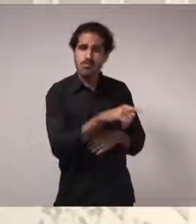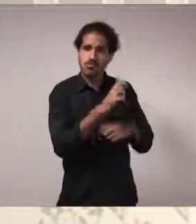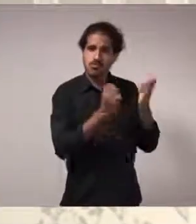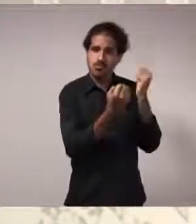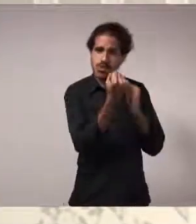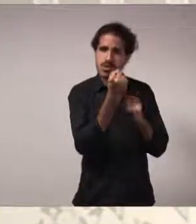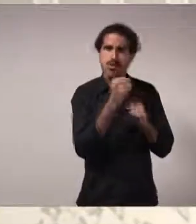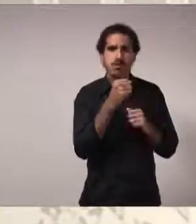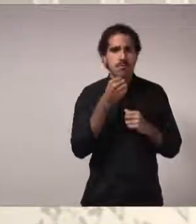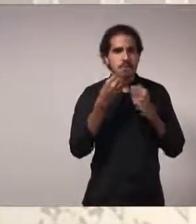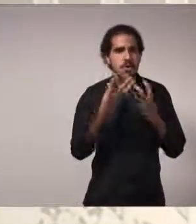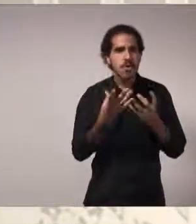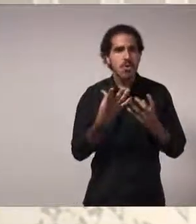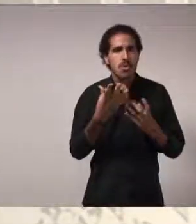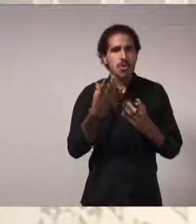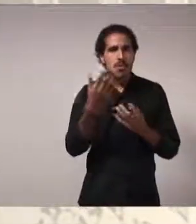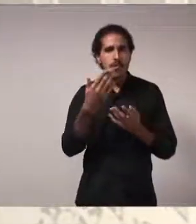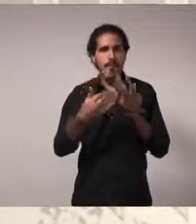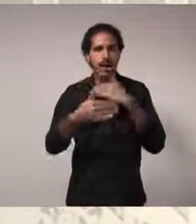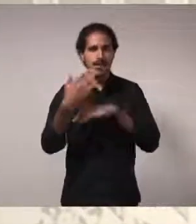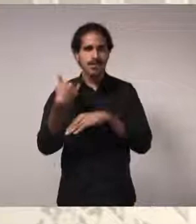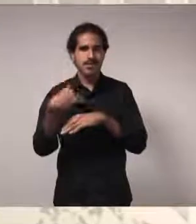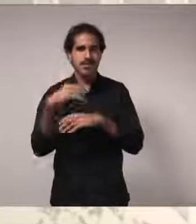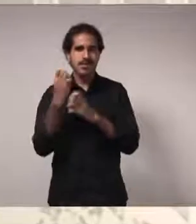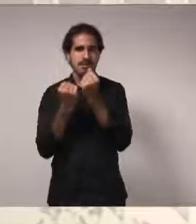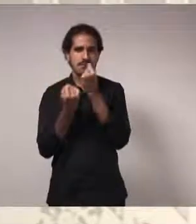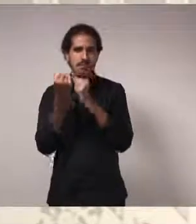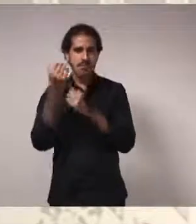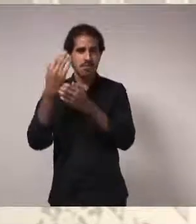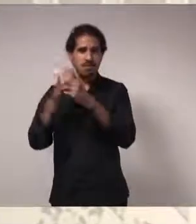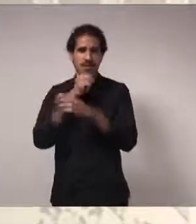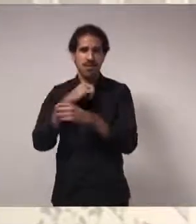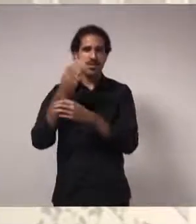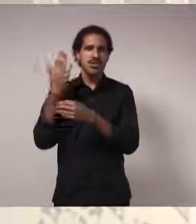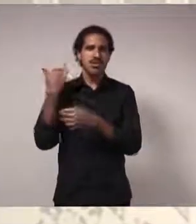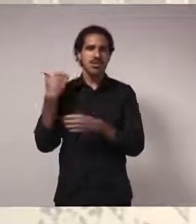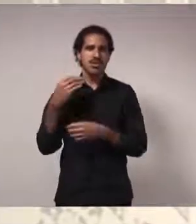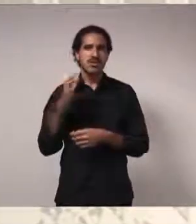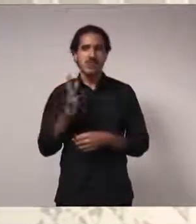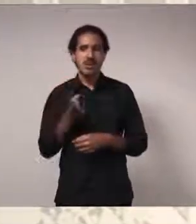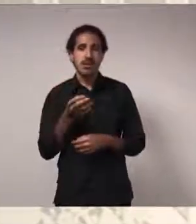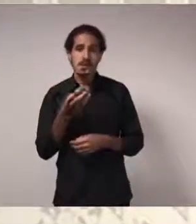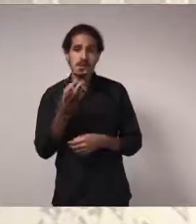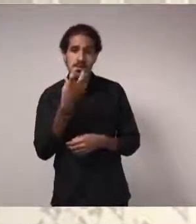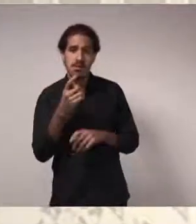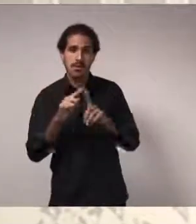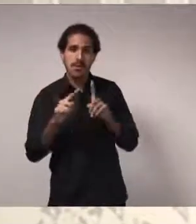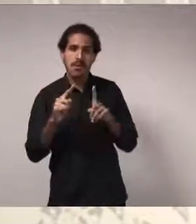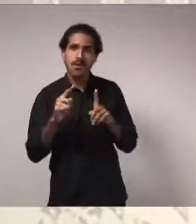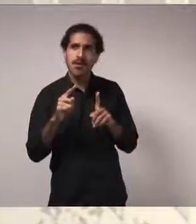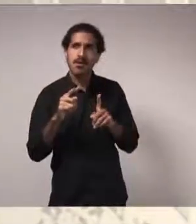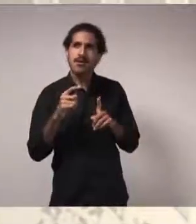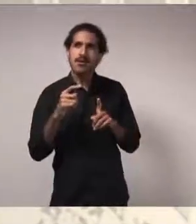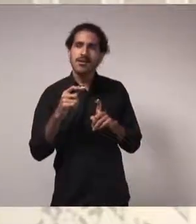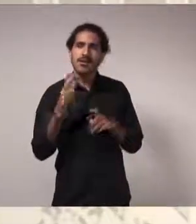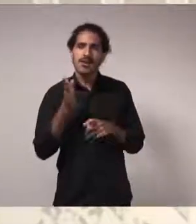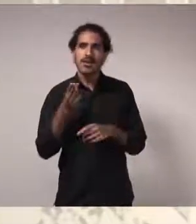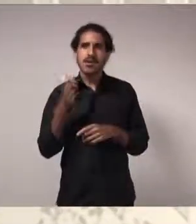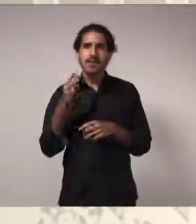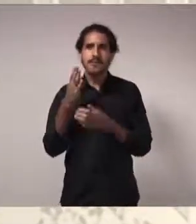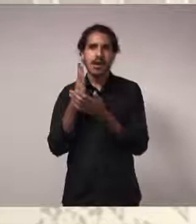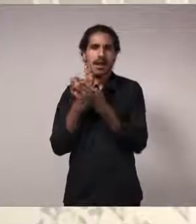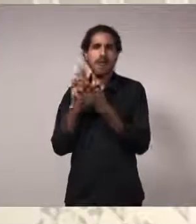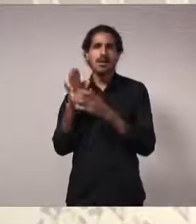eles eram ineficientes já, de acordo com a nova tecnologia, e também já estava em fim de vida útil. A gente tinha equipamento